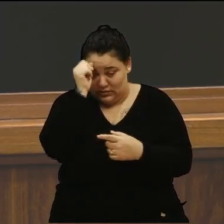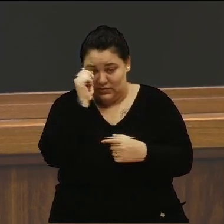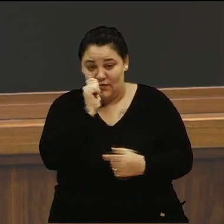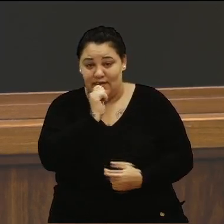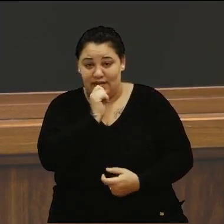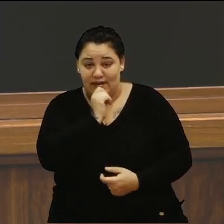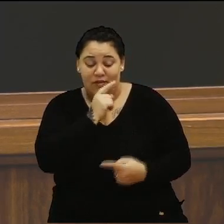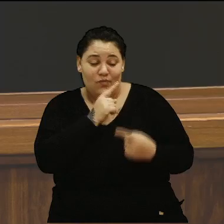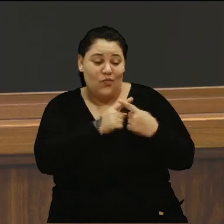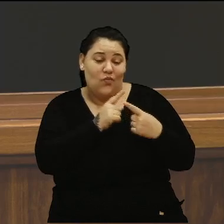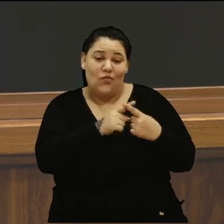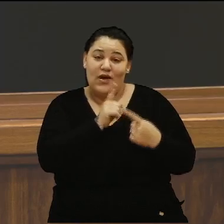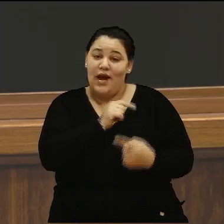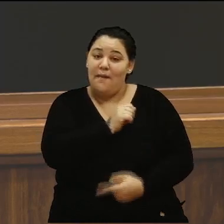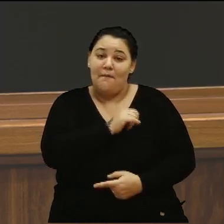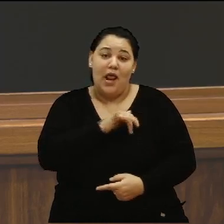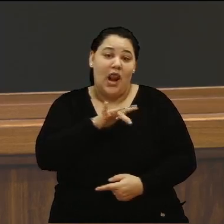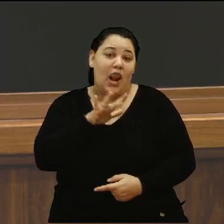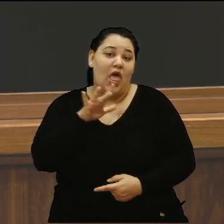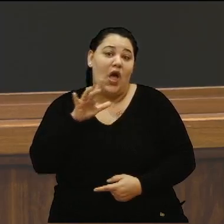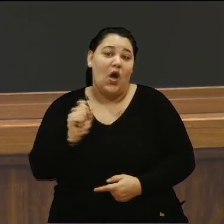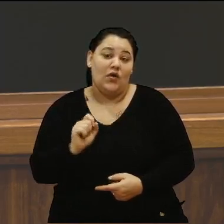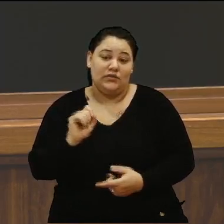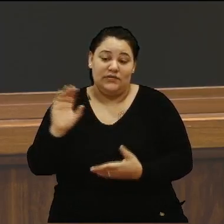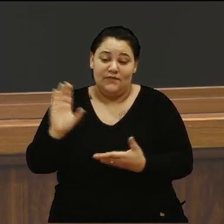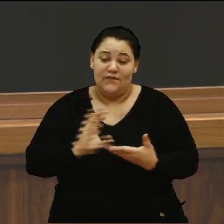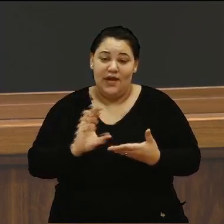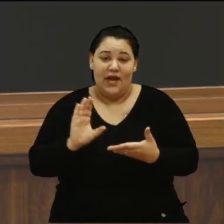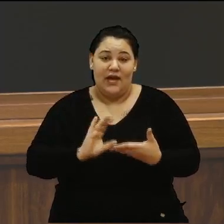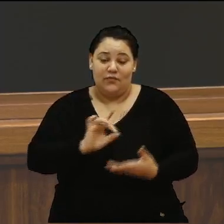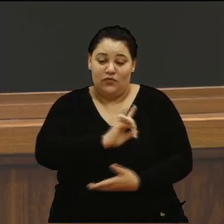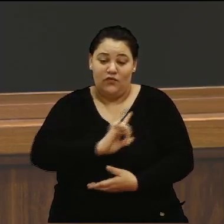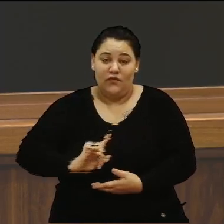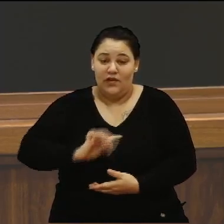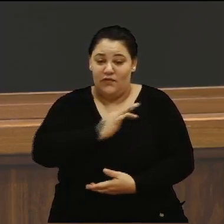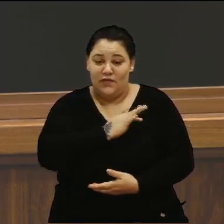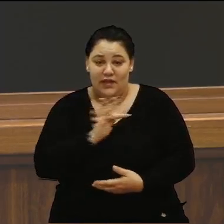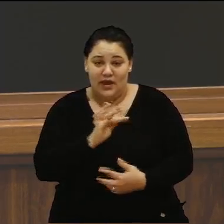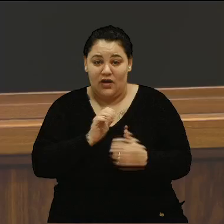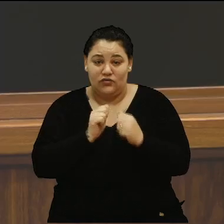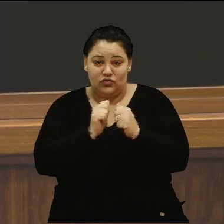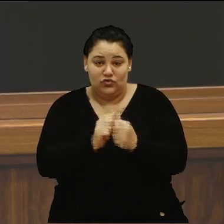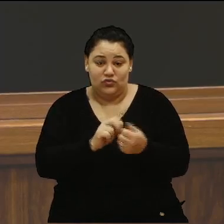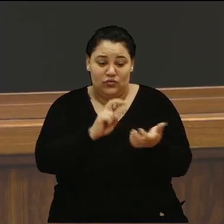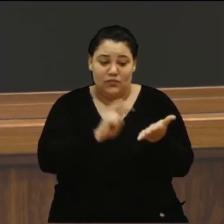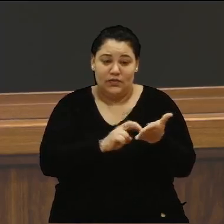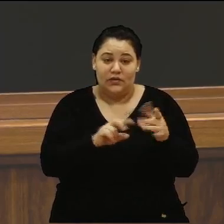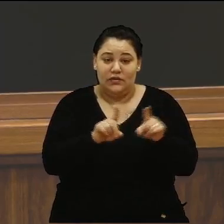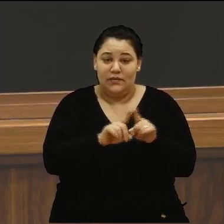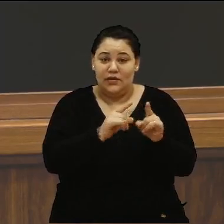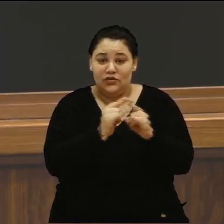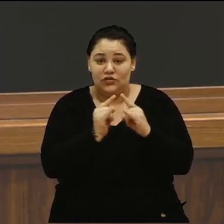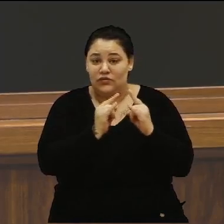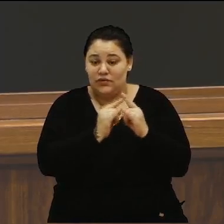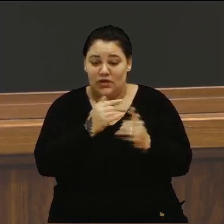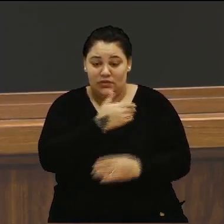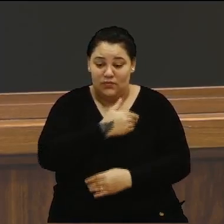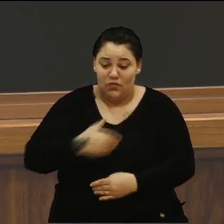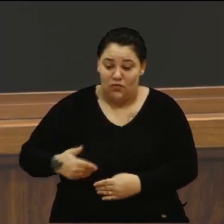é milhões de verbas que o governo federal, junto com os bancos, com as instituições